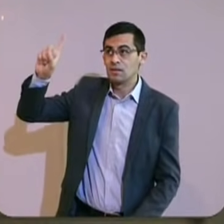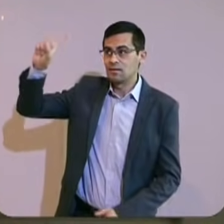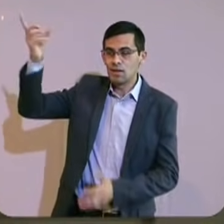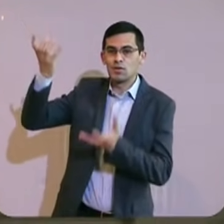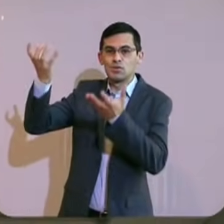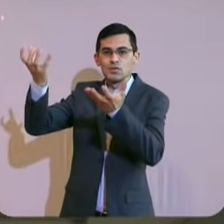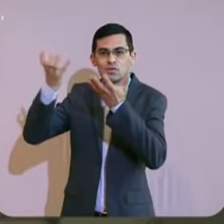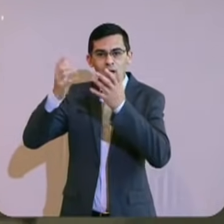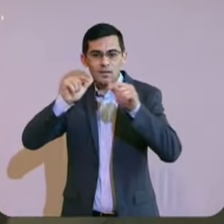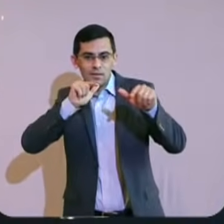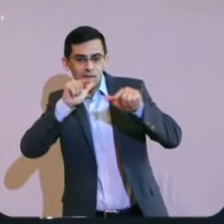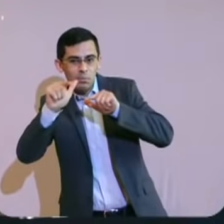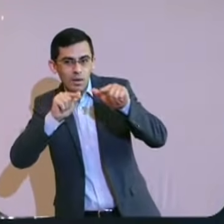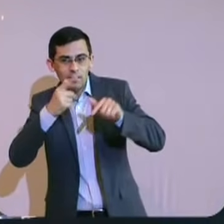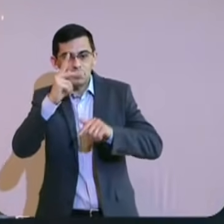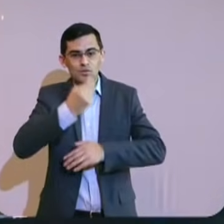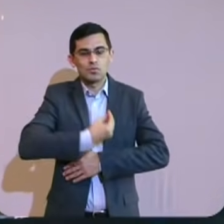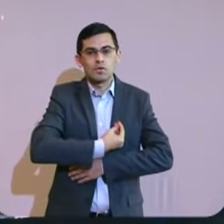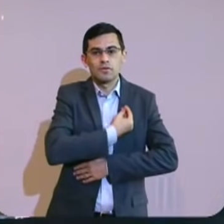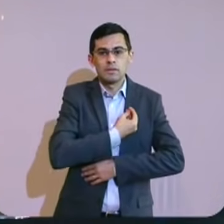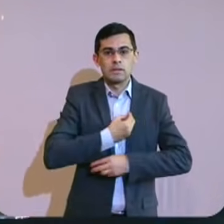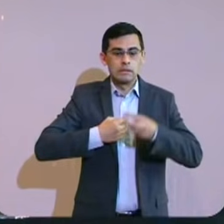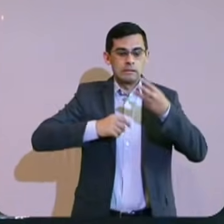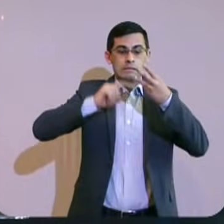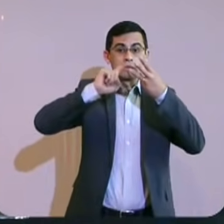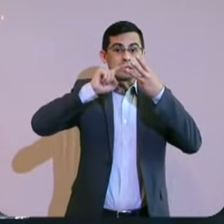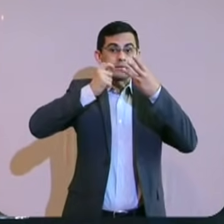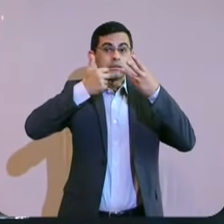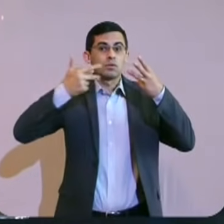trabalhar. Terceira coisa que ele vai falar: